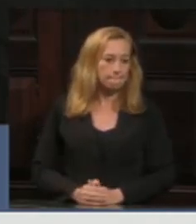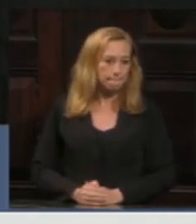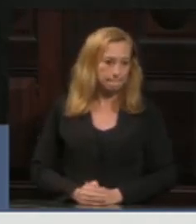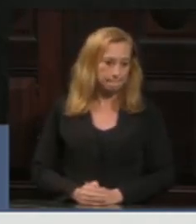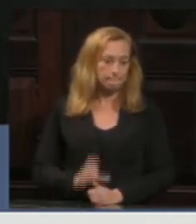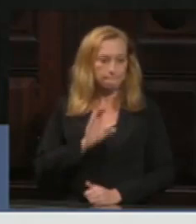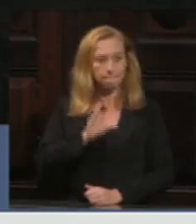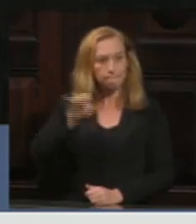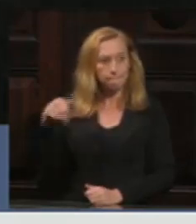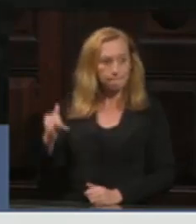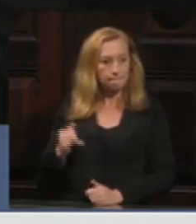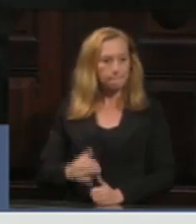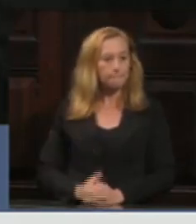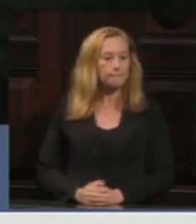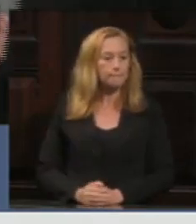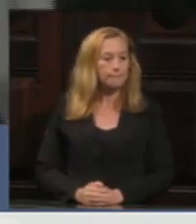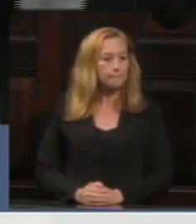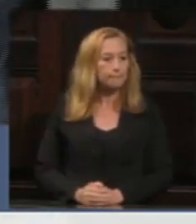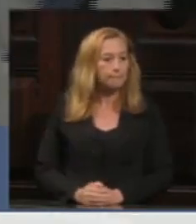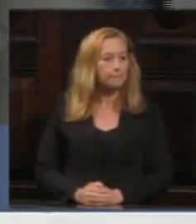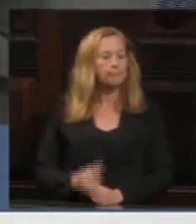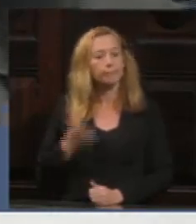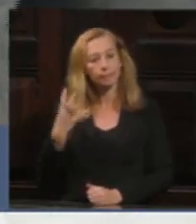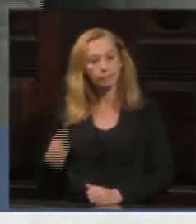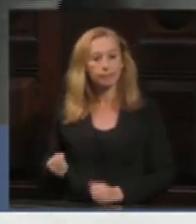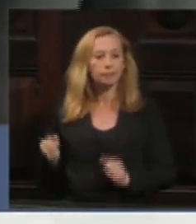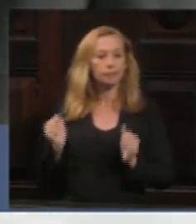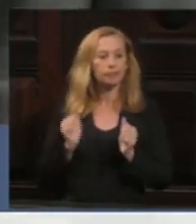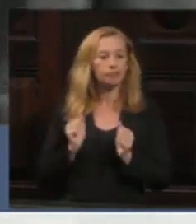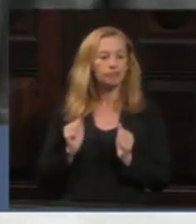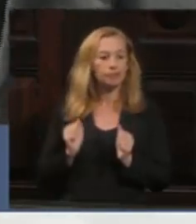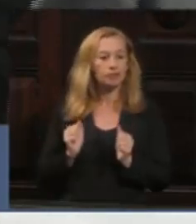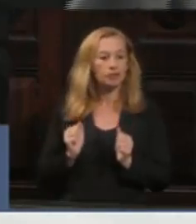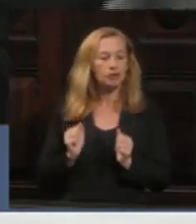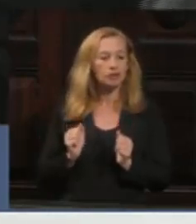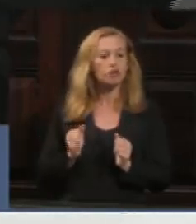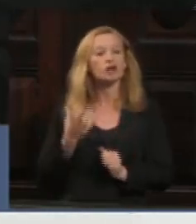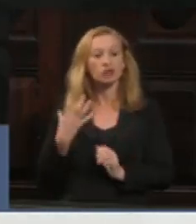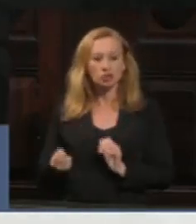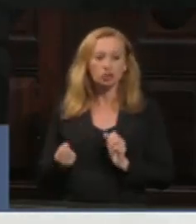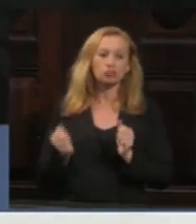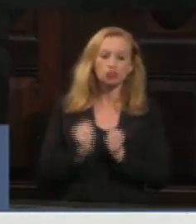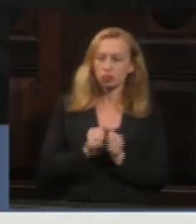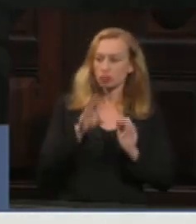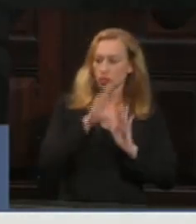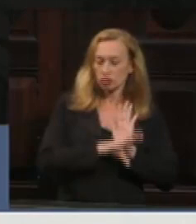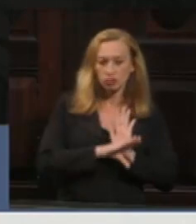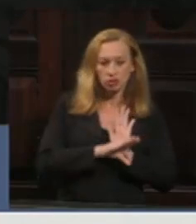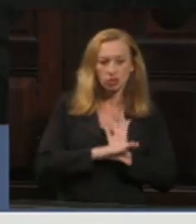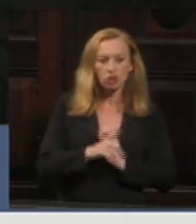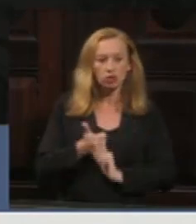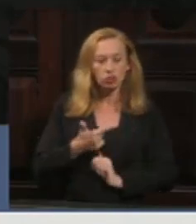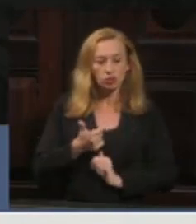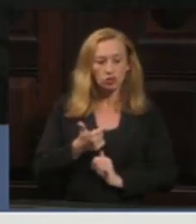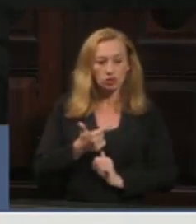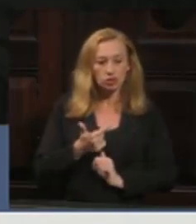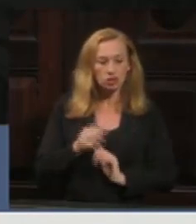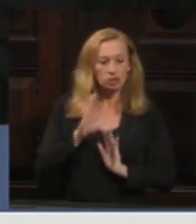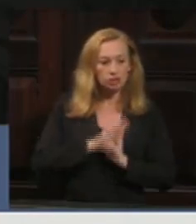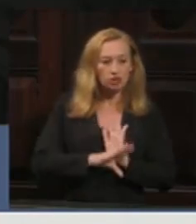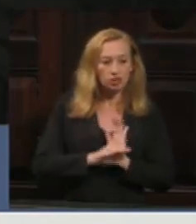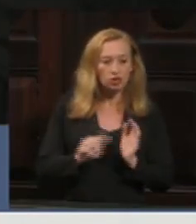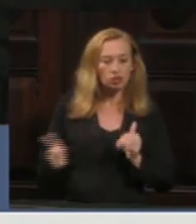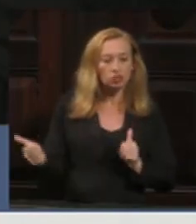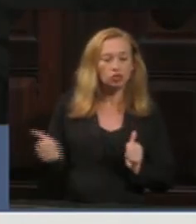da CCJ é favorável com 12, foi favorável com emendas, com 12 emendas concluindo por